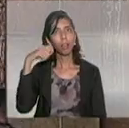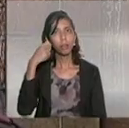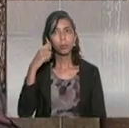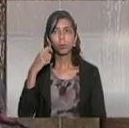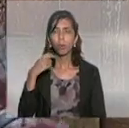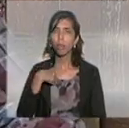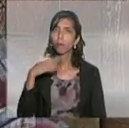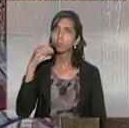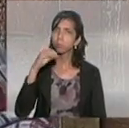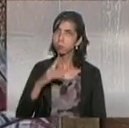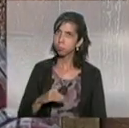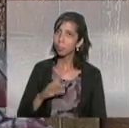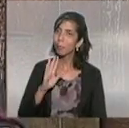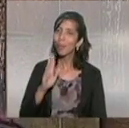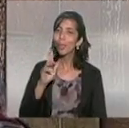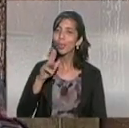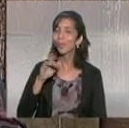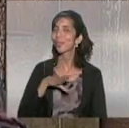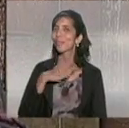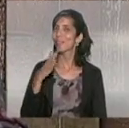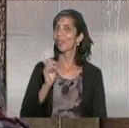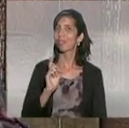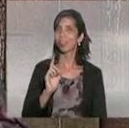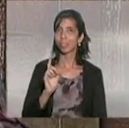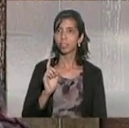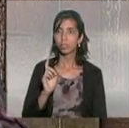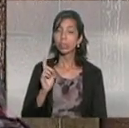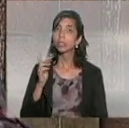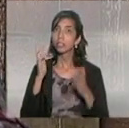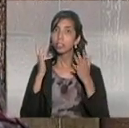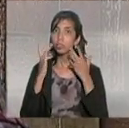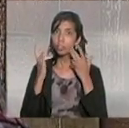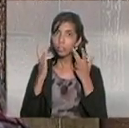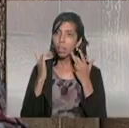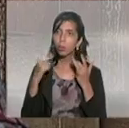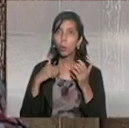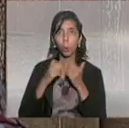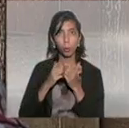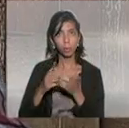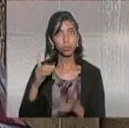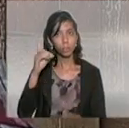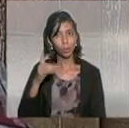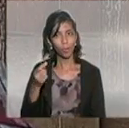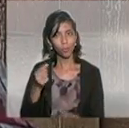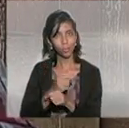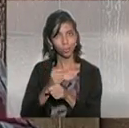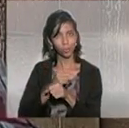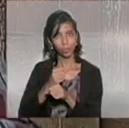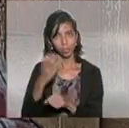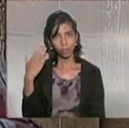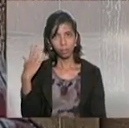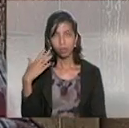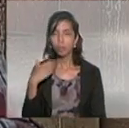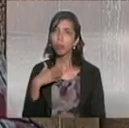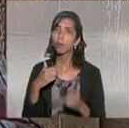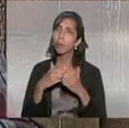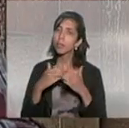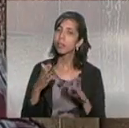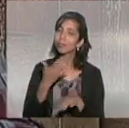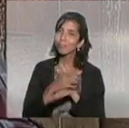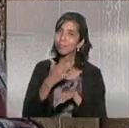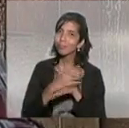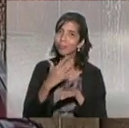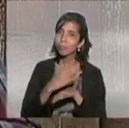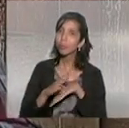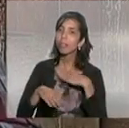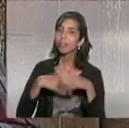sempre quis dirigir, sempre quis atuar, mas nunca tive coragem. No Teatro Jovem, quando eu comecei a dirigir há 20 anos, aí eu comecei a me exercitar